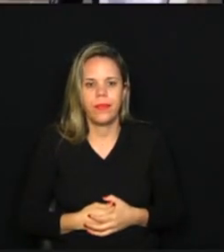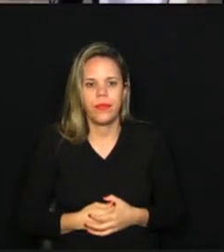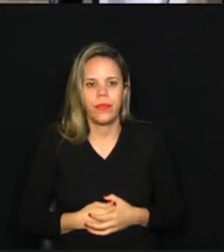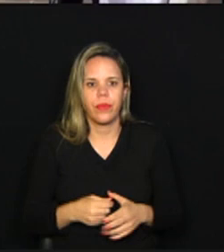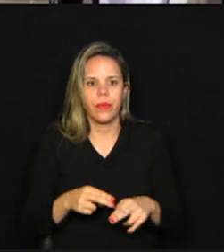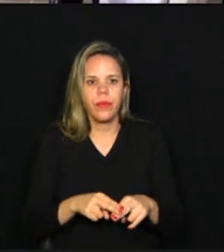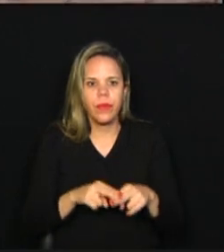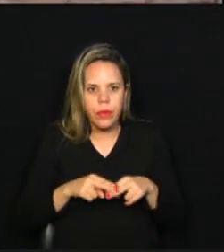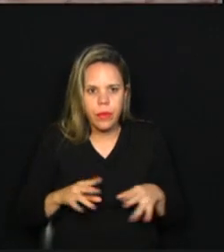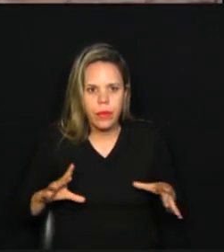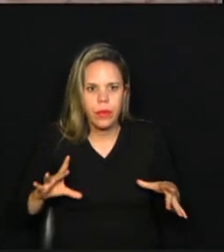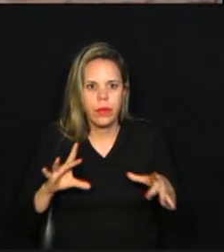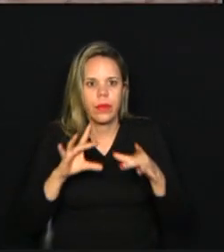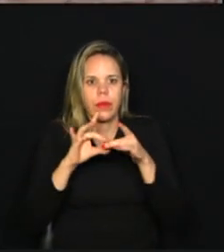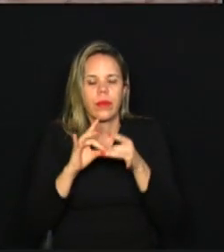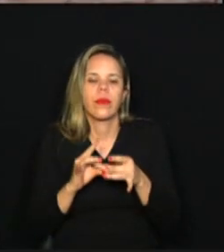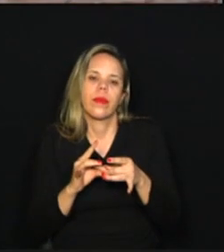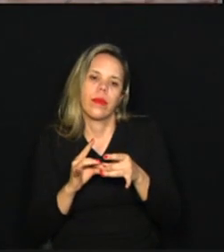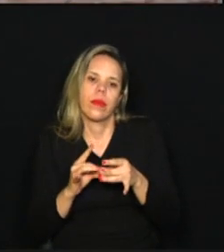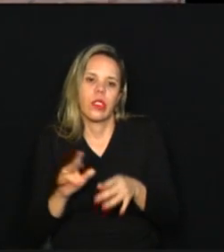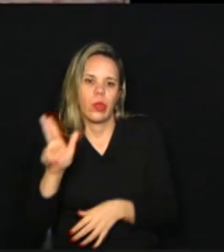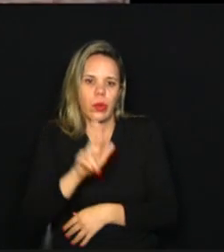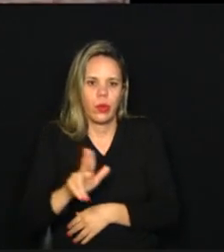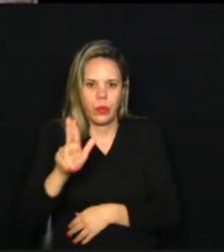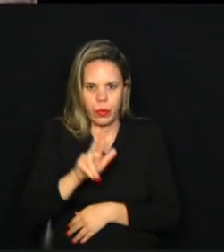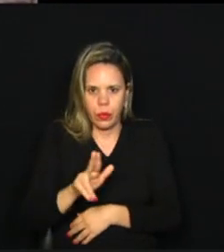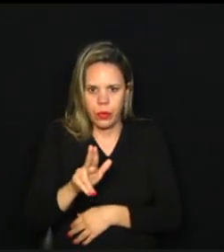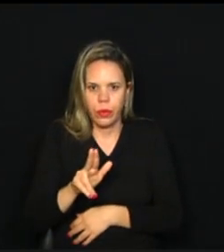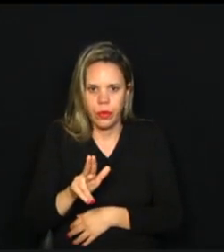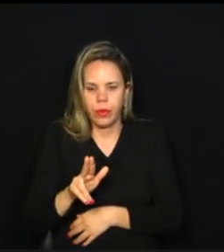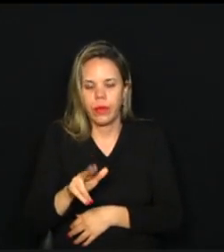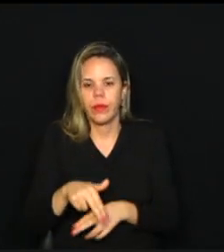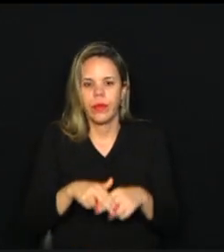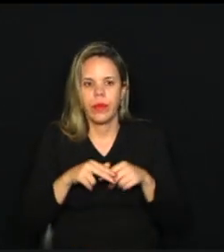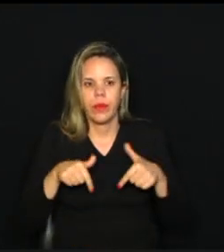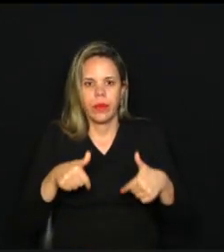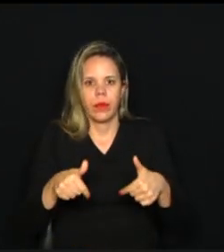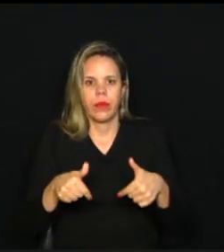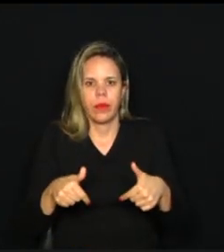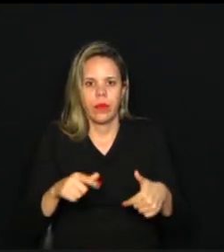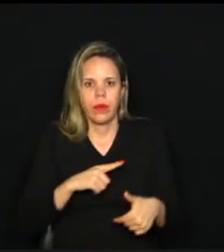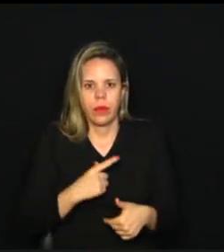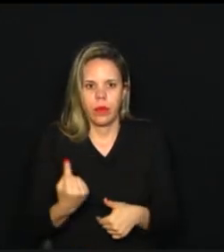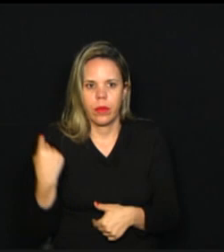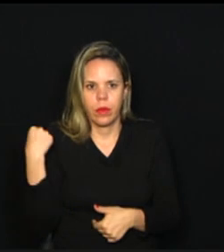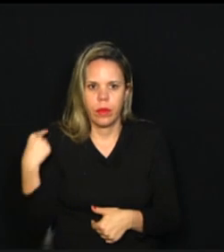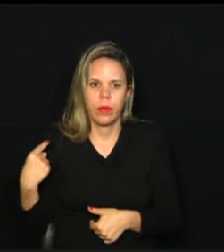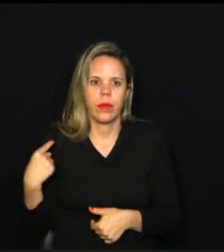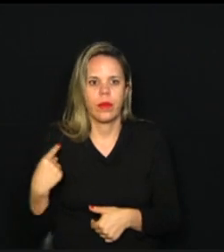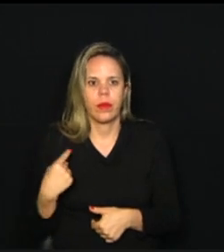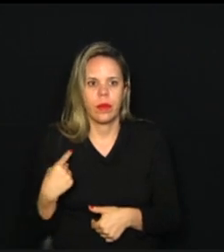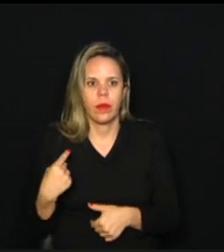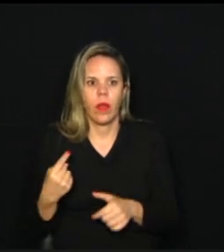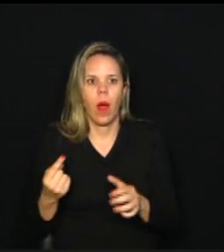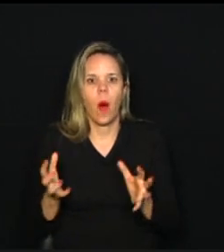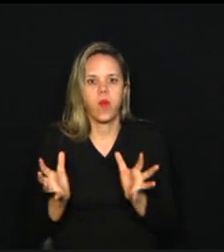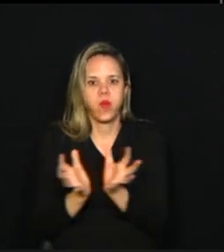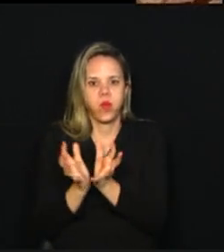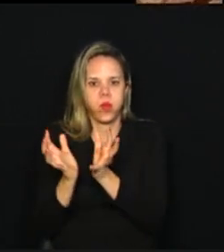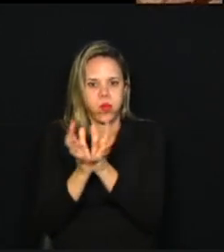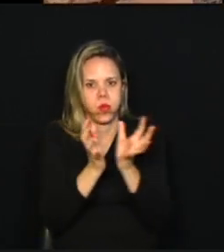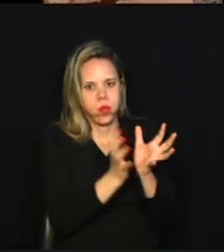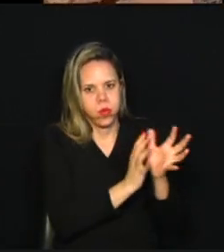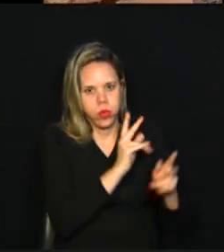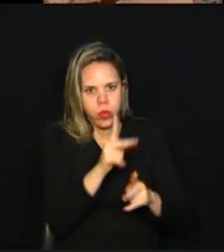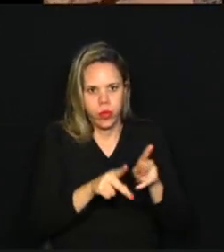da parceria mesmo com a universidade, né, e porque as ações, elas tinham um caráter de mutirão, né, então a